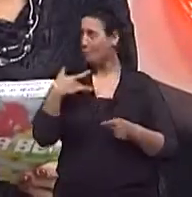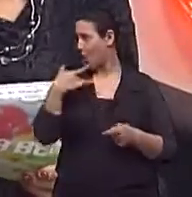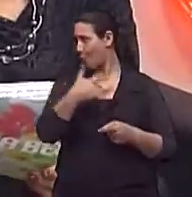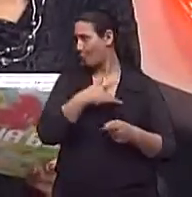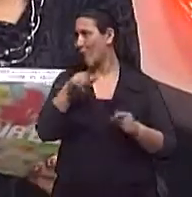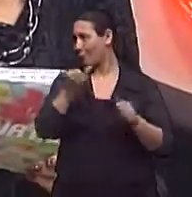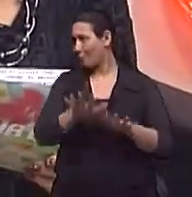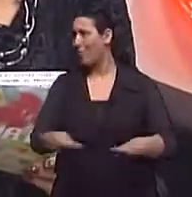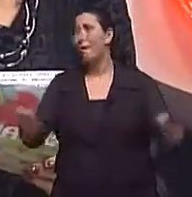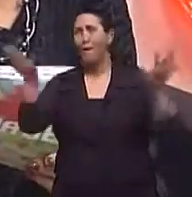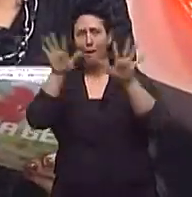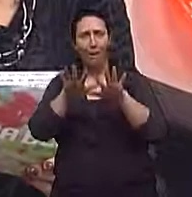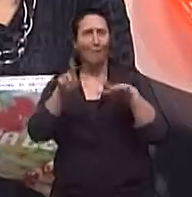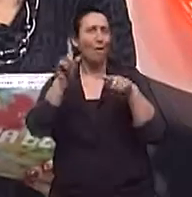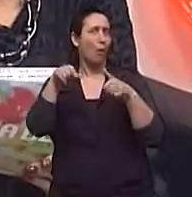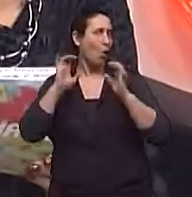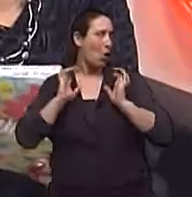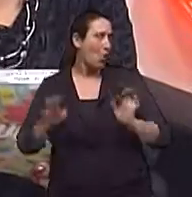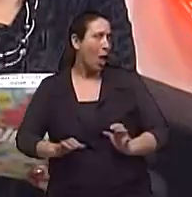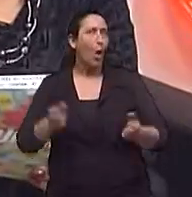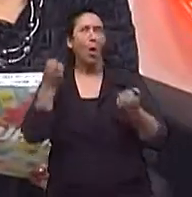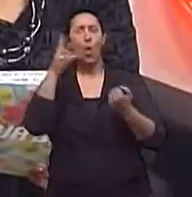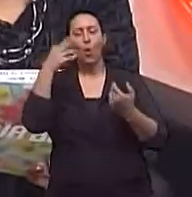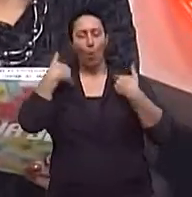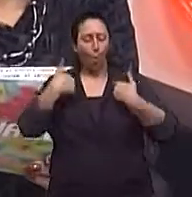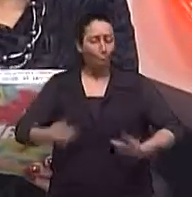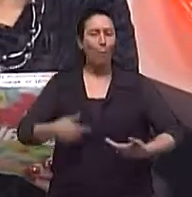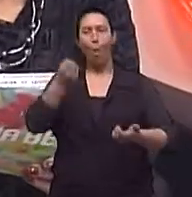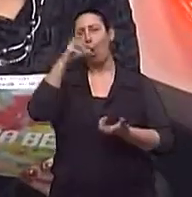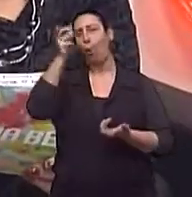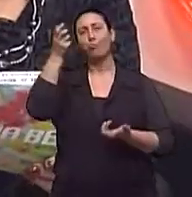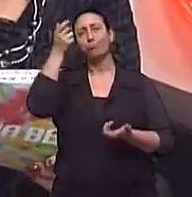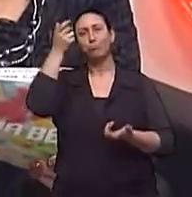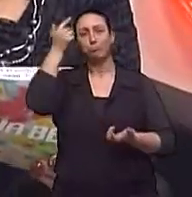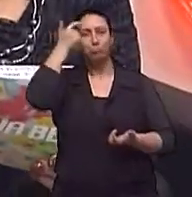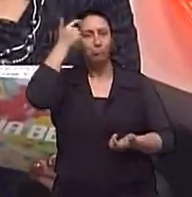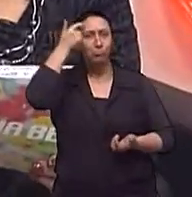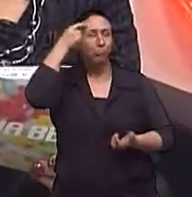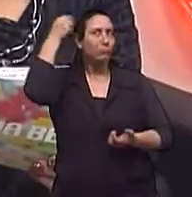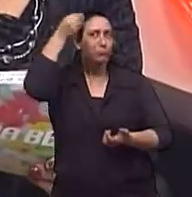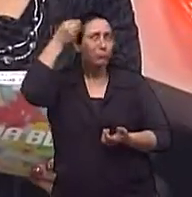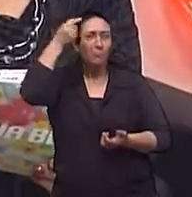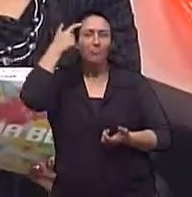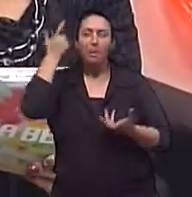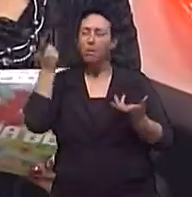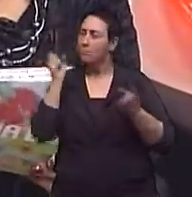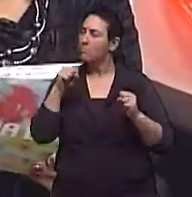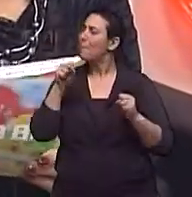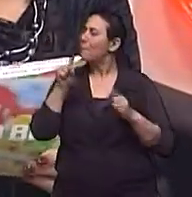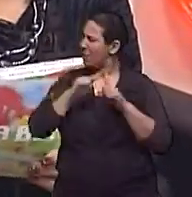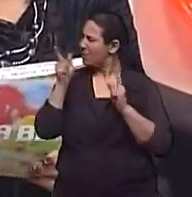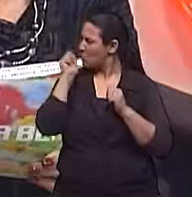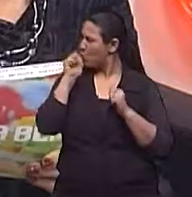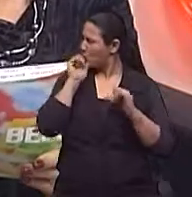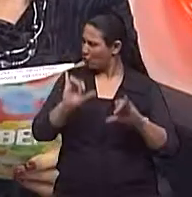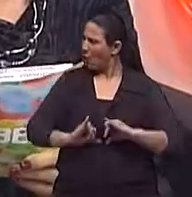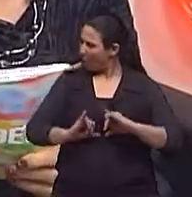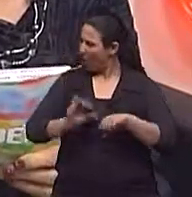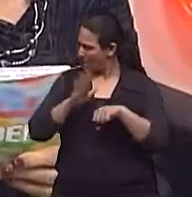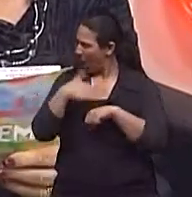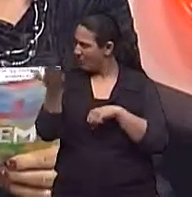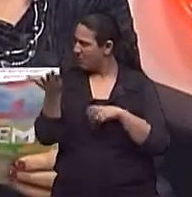questão geral né corporal psíquica emocional né Exatamente isso as mulheres sofrem mais